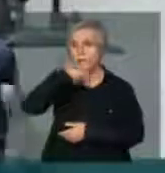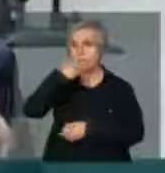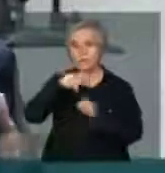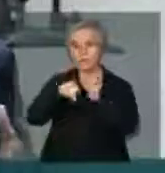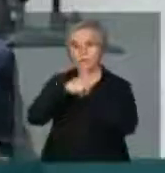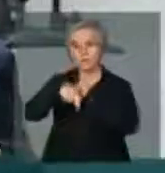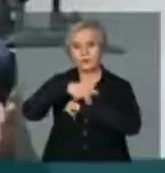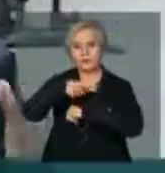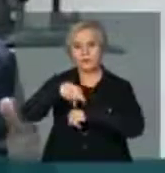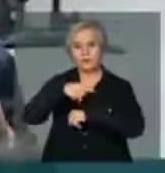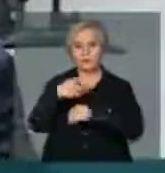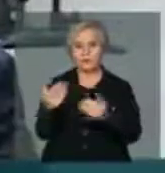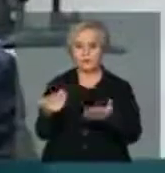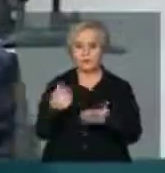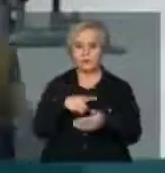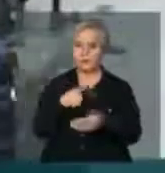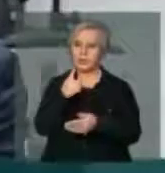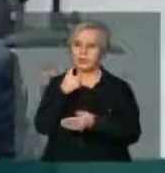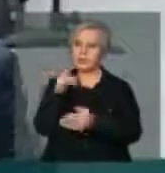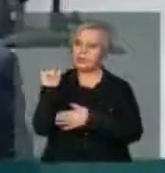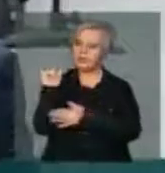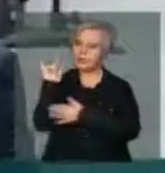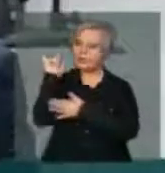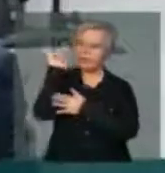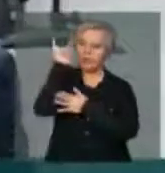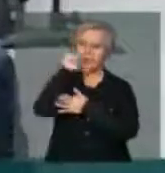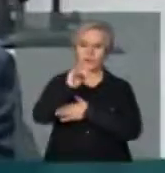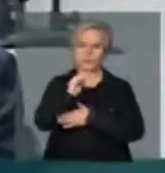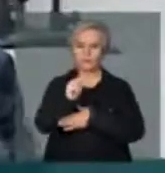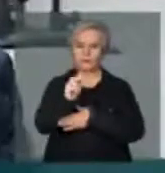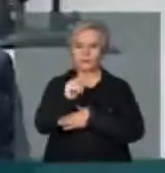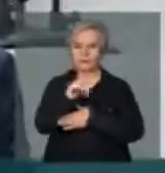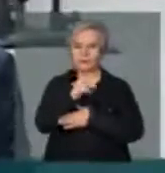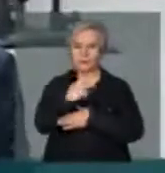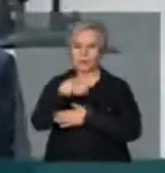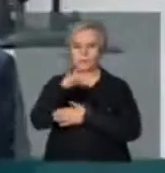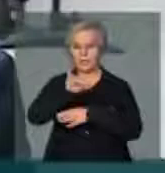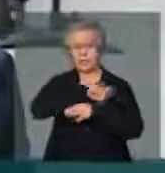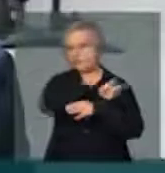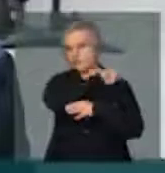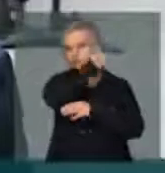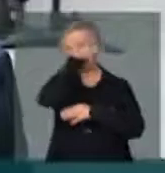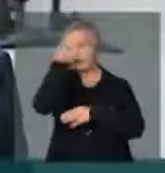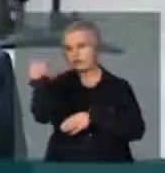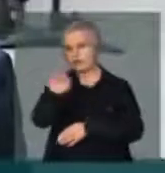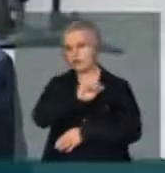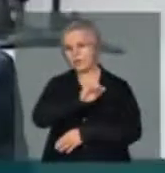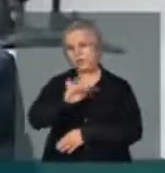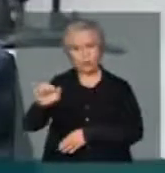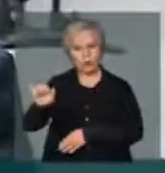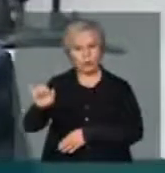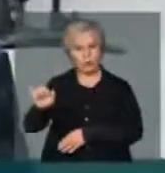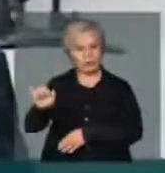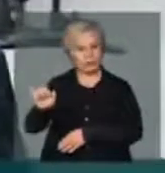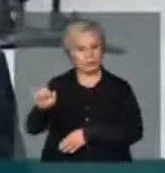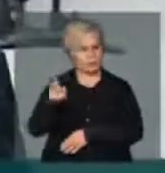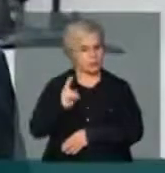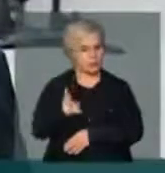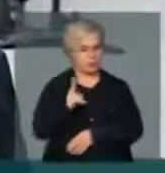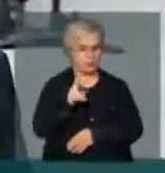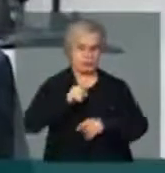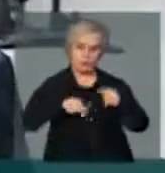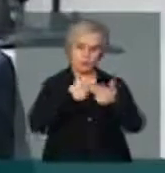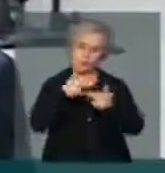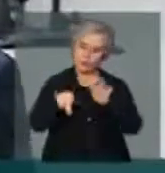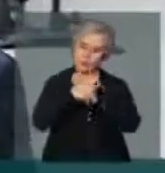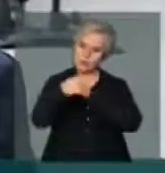avião cargueiro que sai uma vez por semana para a Europa, levando os produtos que são produzidos ali. Então, eu espero que a